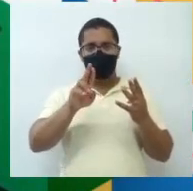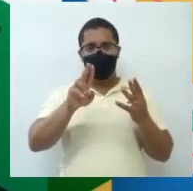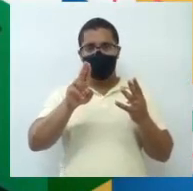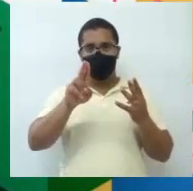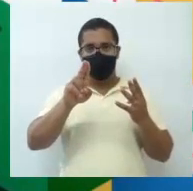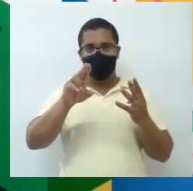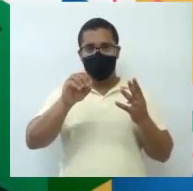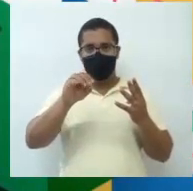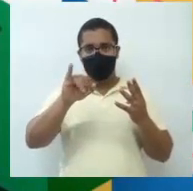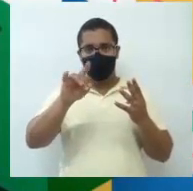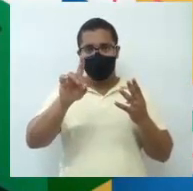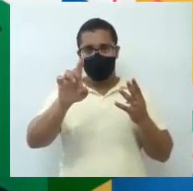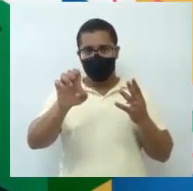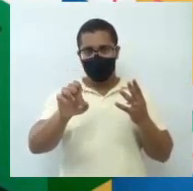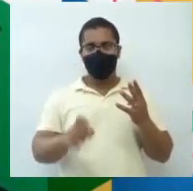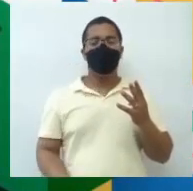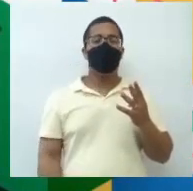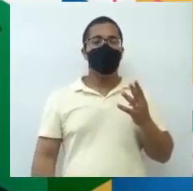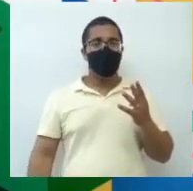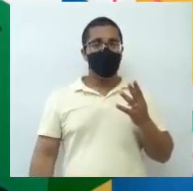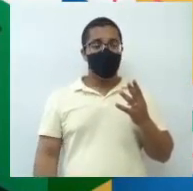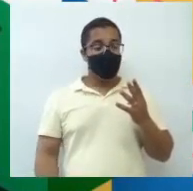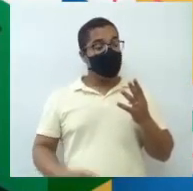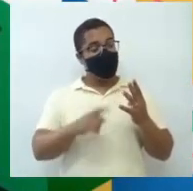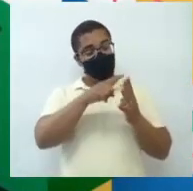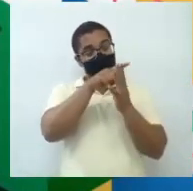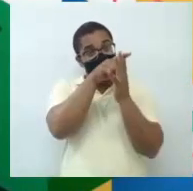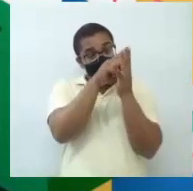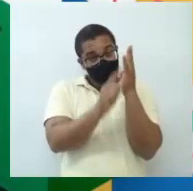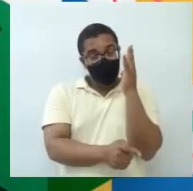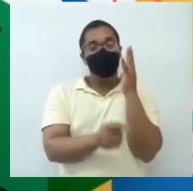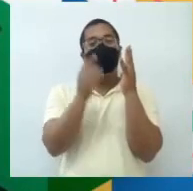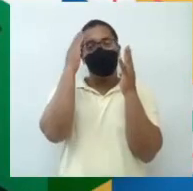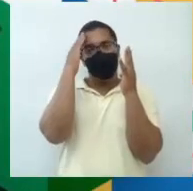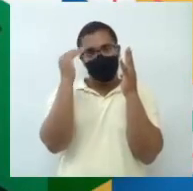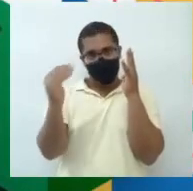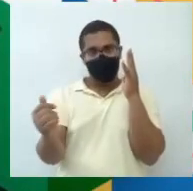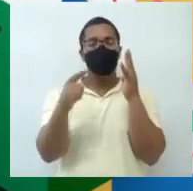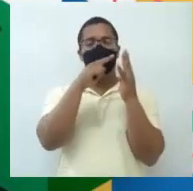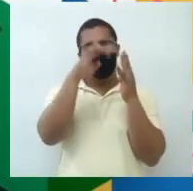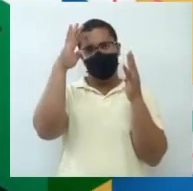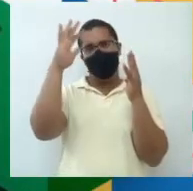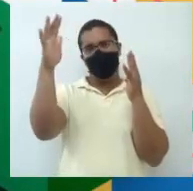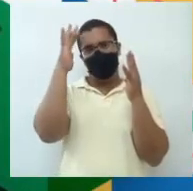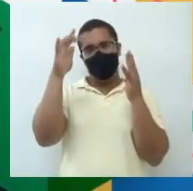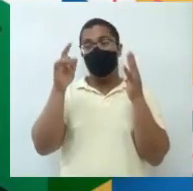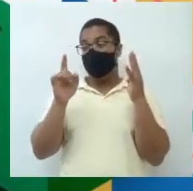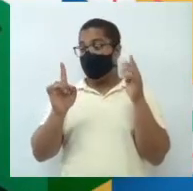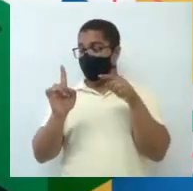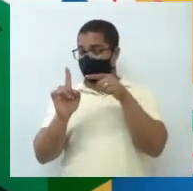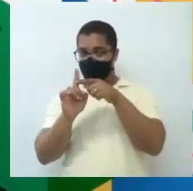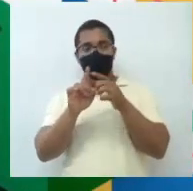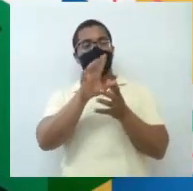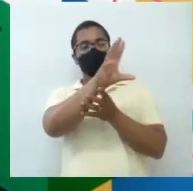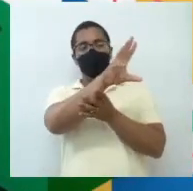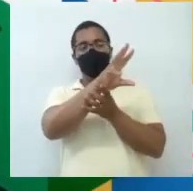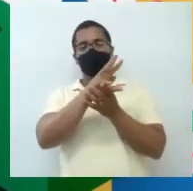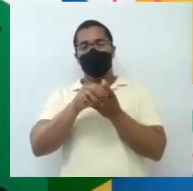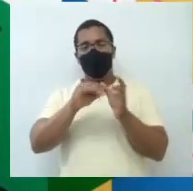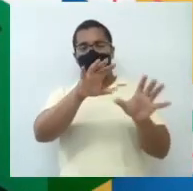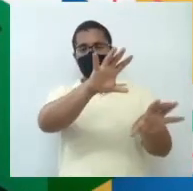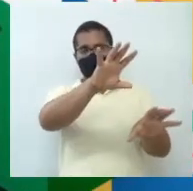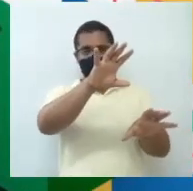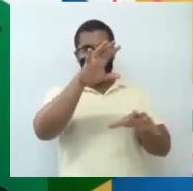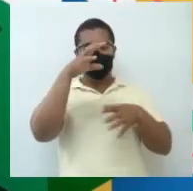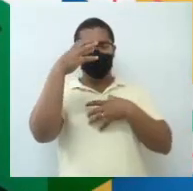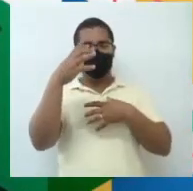pensadores que influenciaram de forma muito direta ou Pensamento desse filósofo o integrante daquela chamada segunda